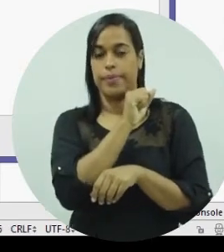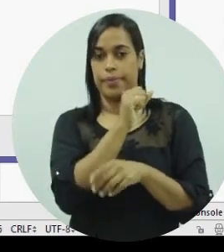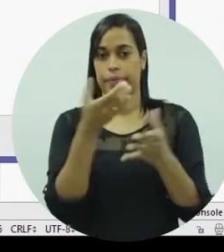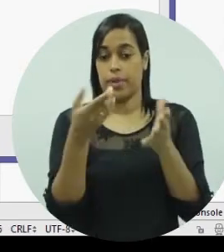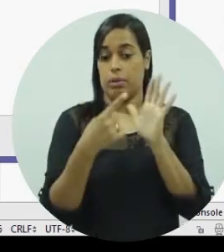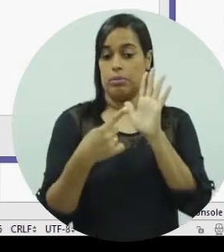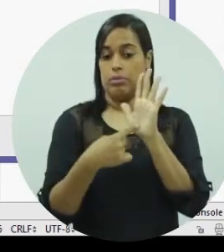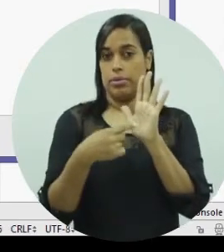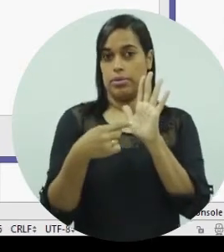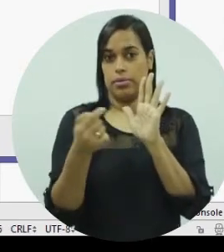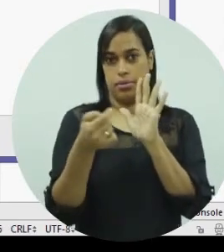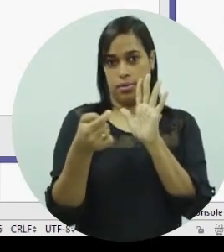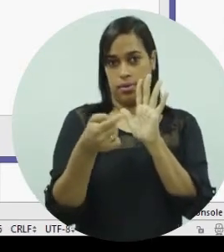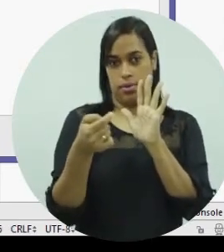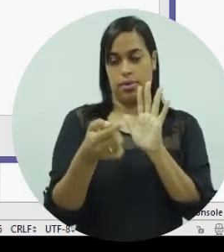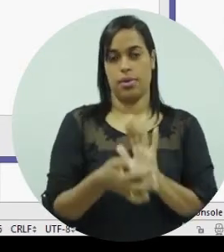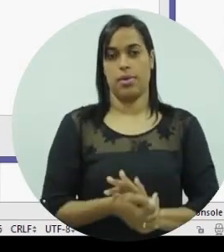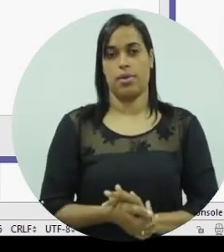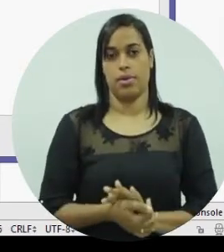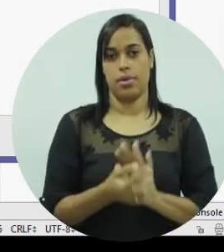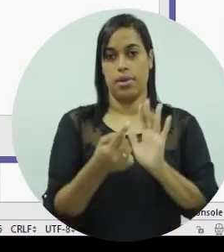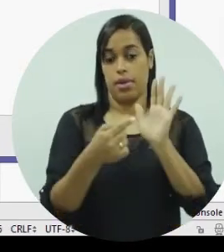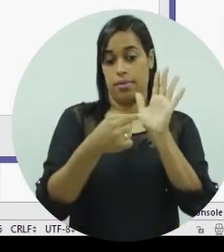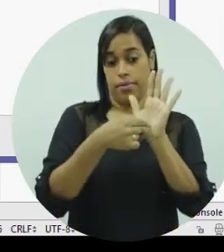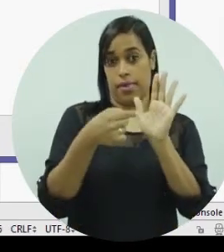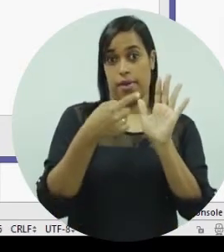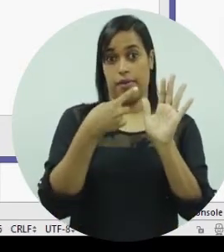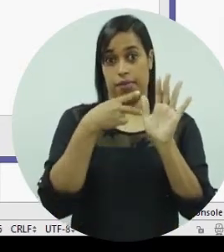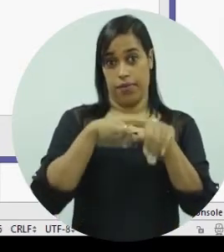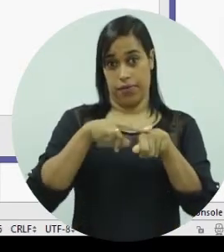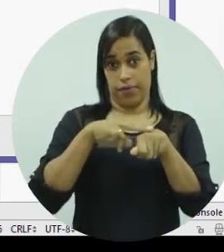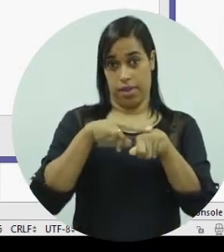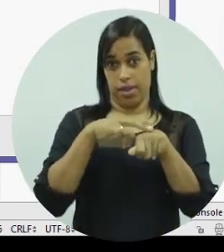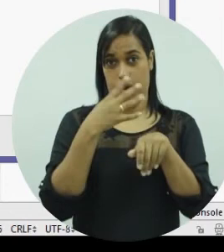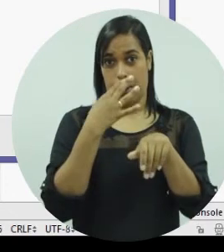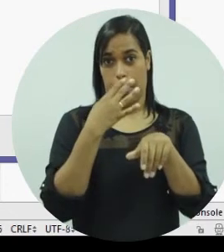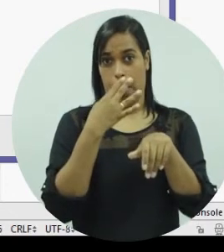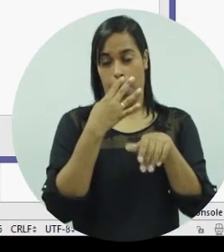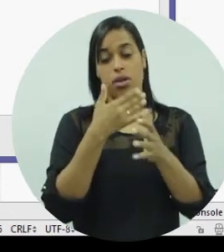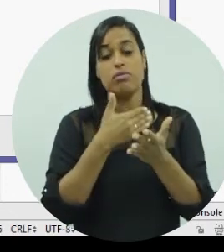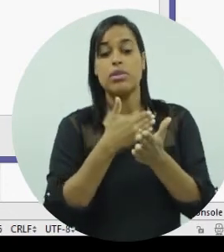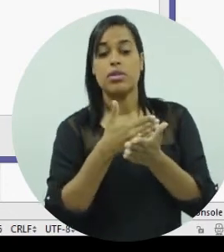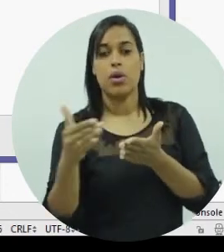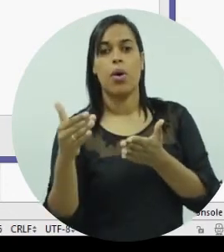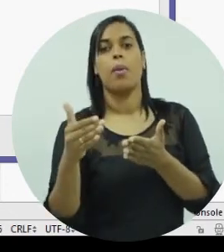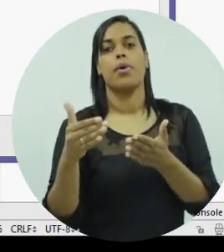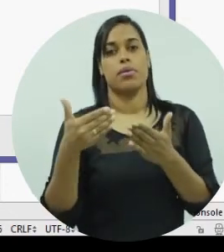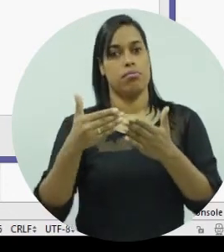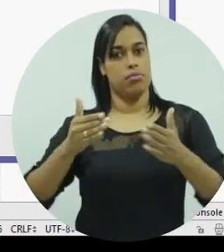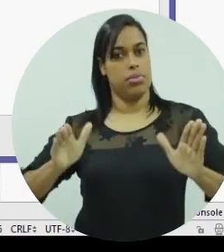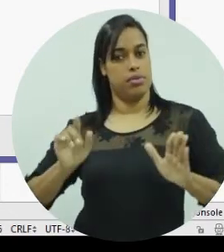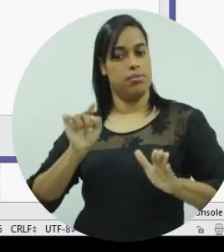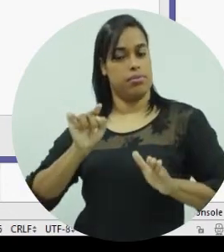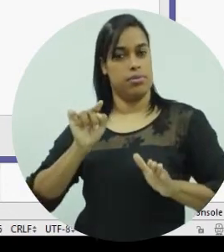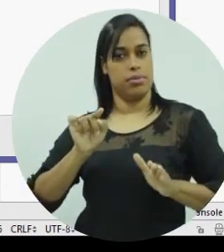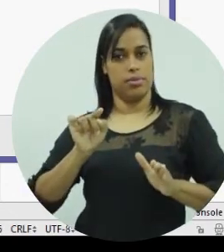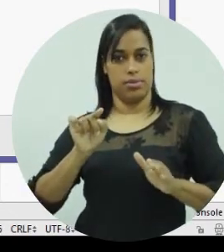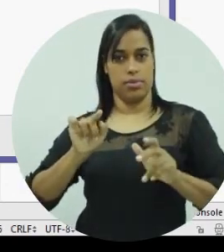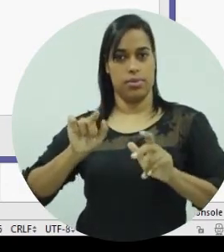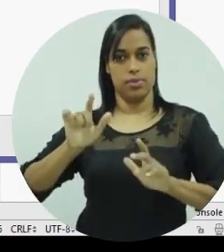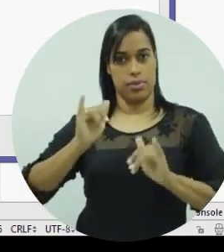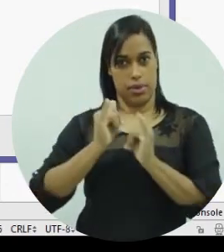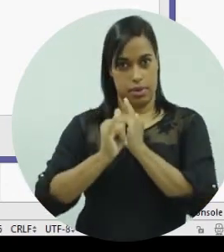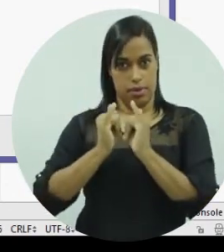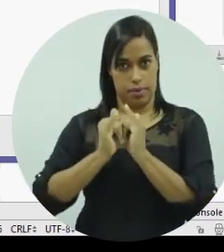Eu vou clicar aqui na setinha verde, que ele vai inicializar a máquina